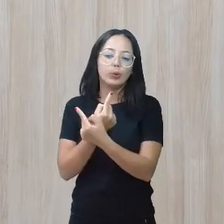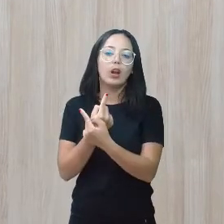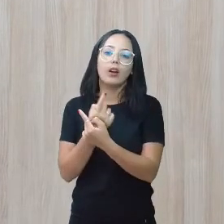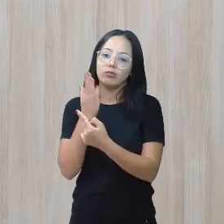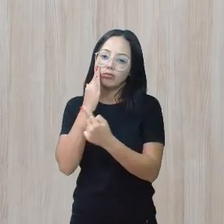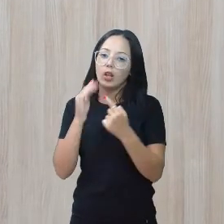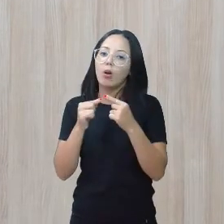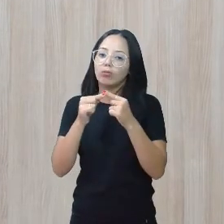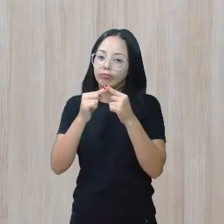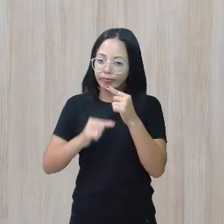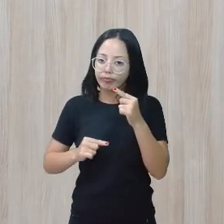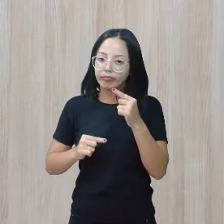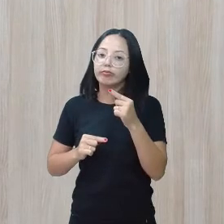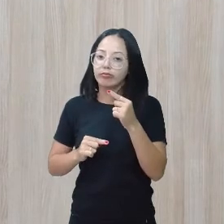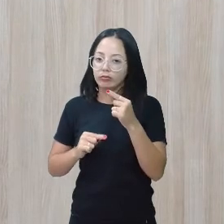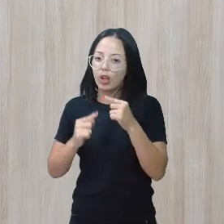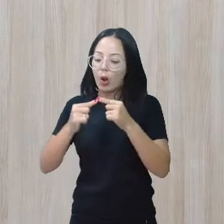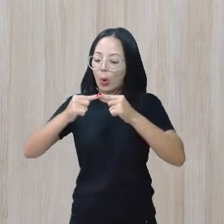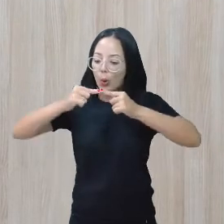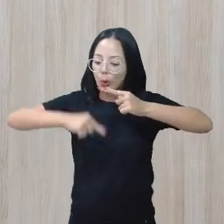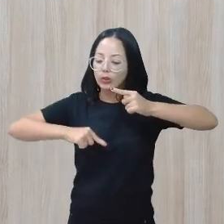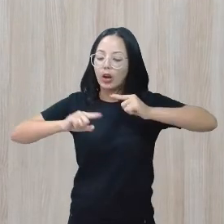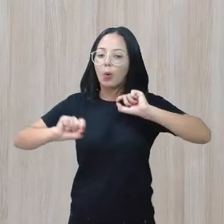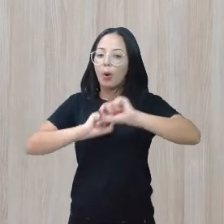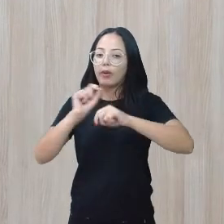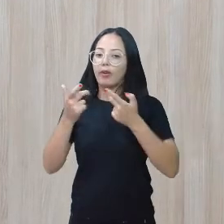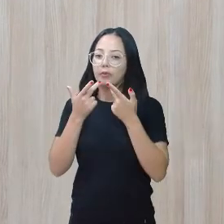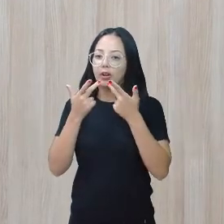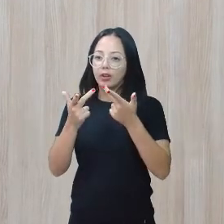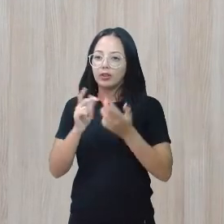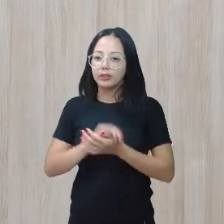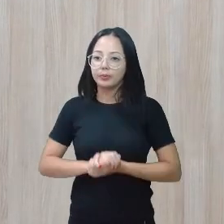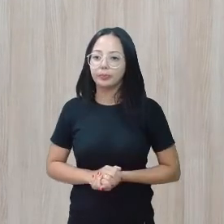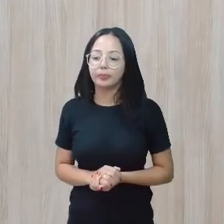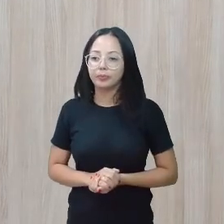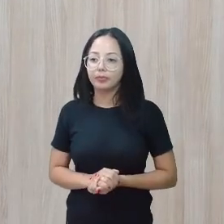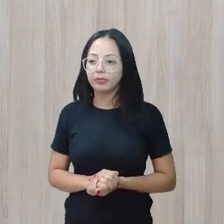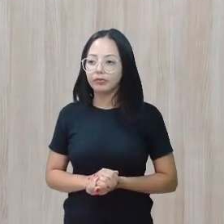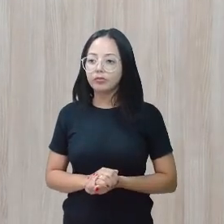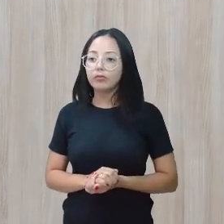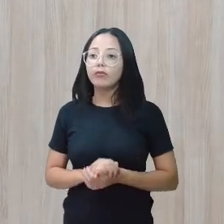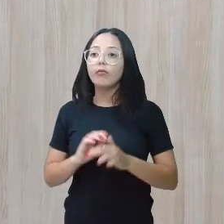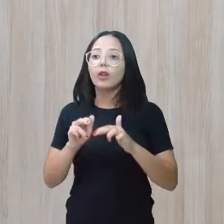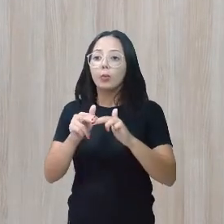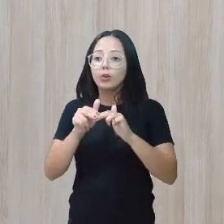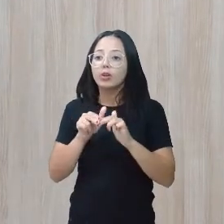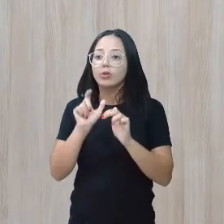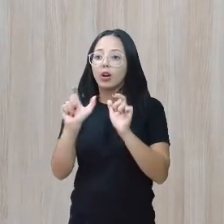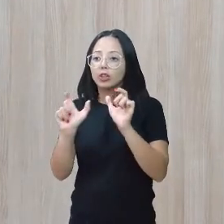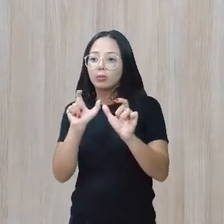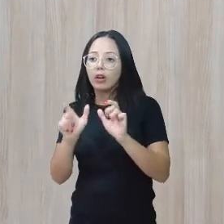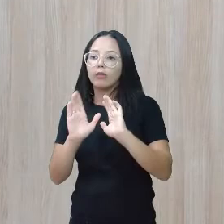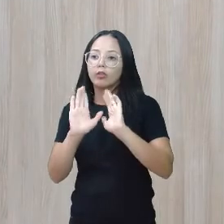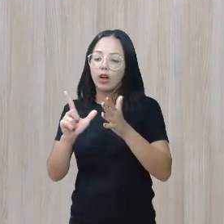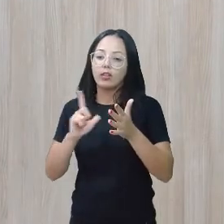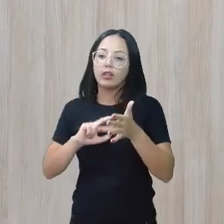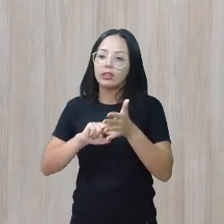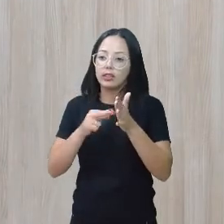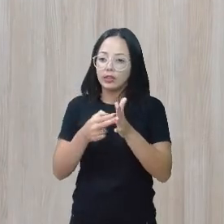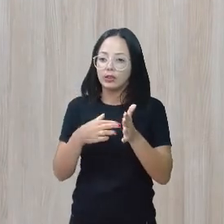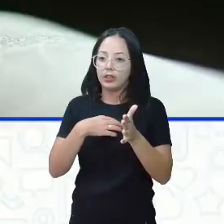sentido contrário ao que se estava falando, tá certo? Então, as palavras, elas vêm carregadas de